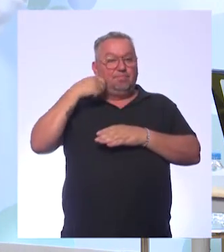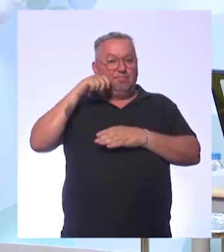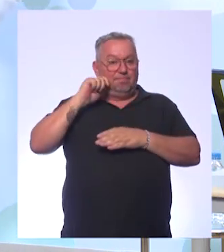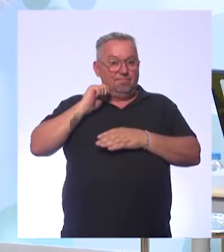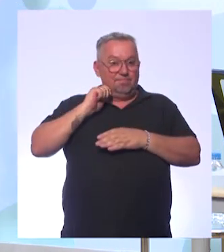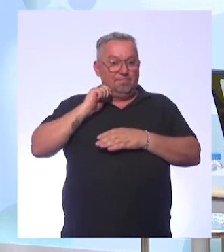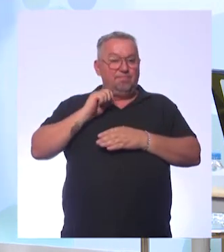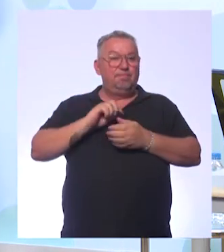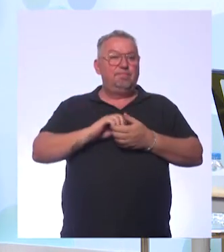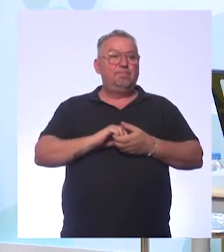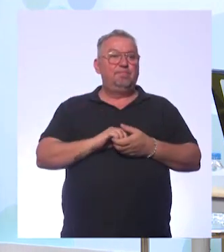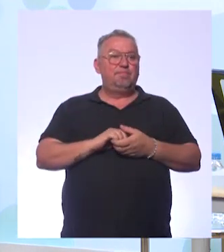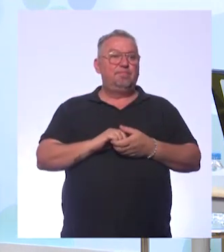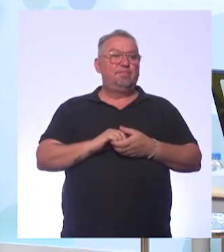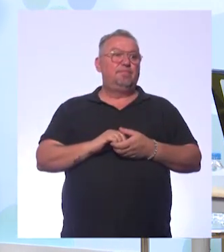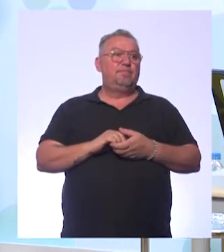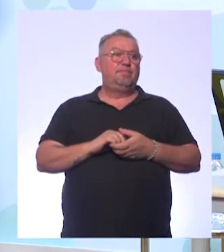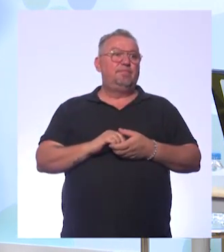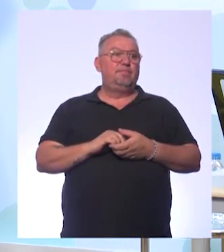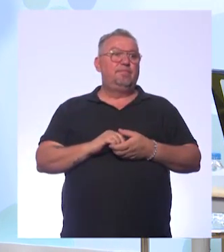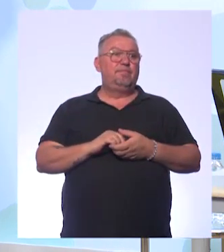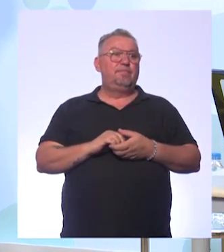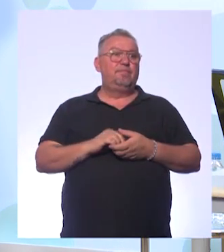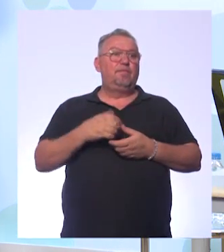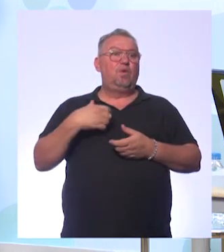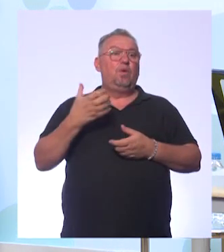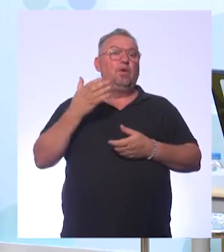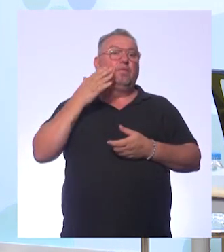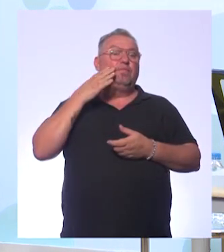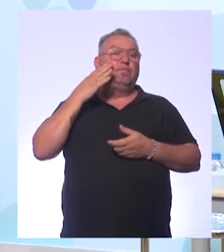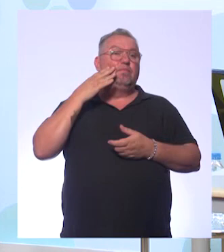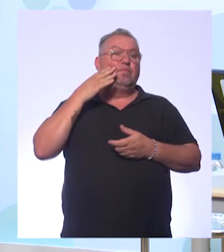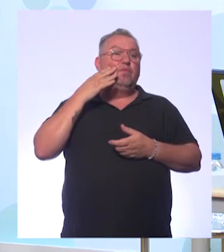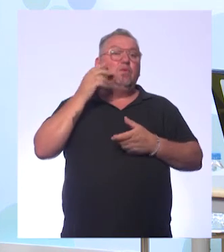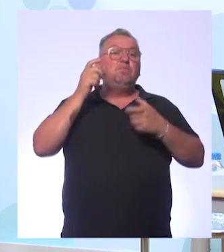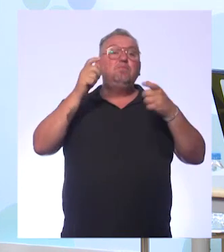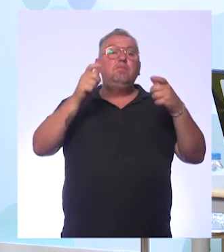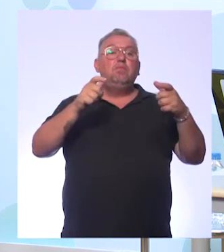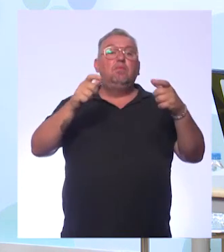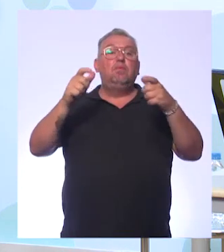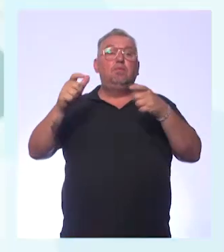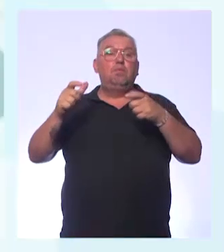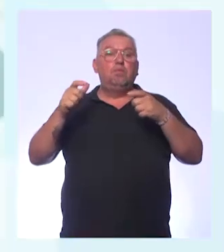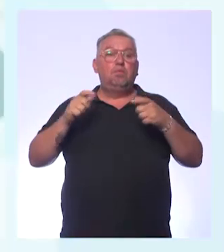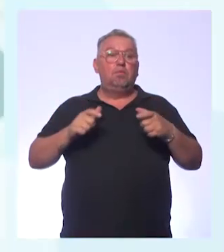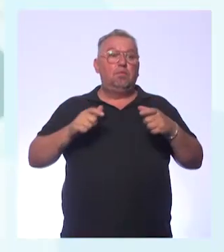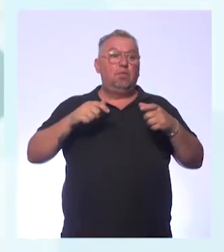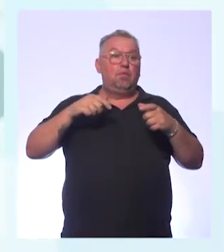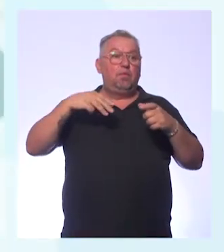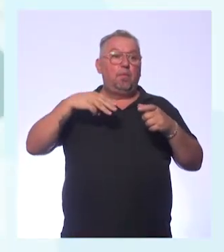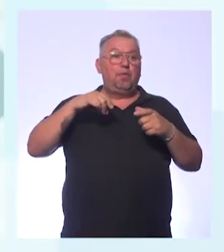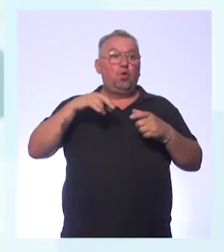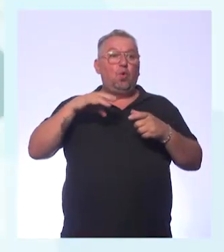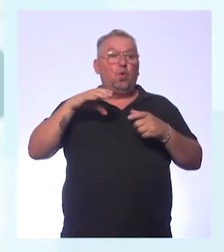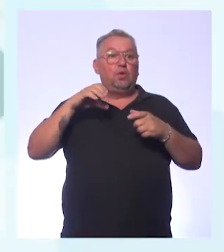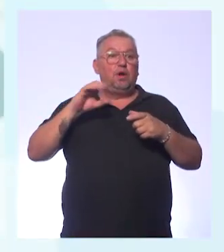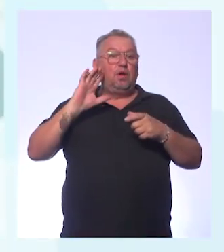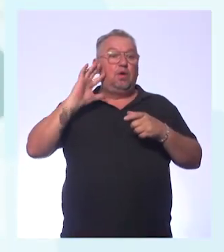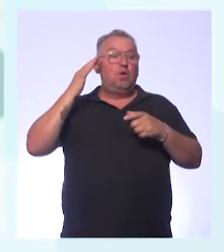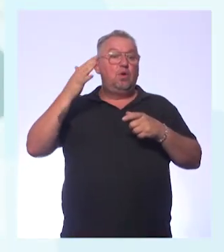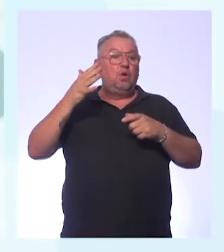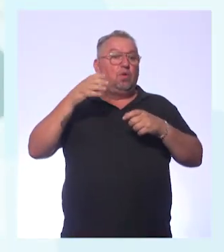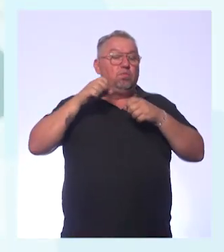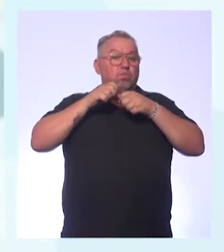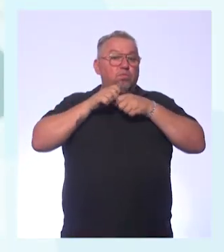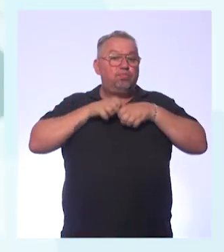certo? Muito bem. Eu quero saber agora, em que parte da mitocôndria ocorre a cadeia